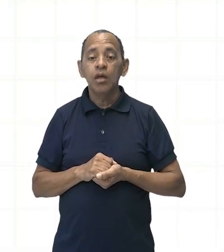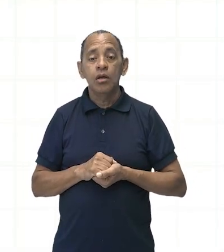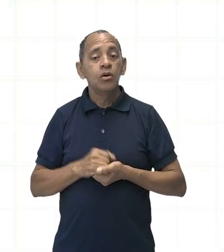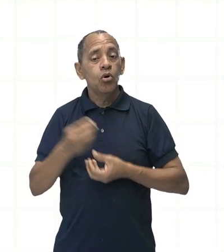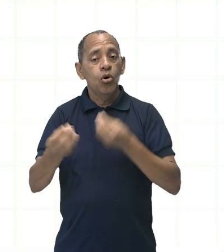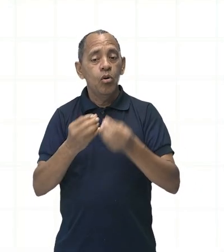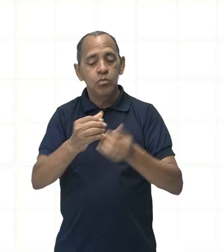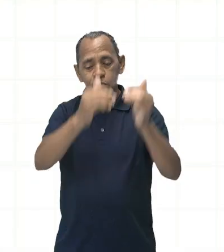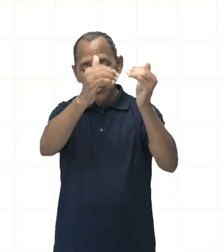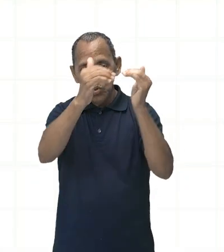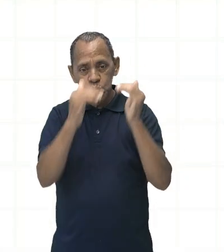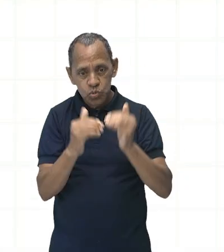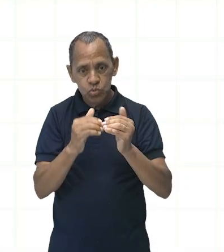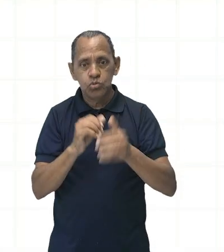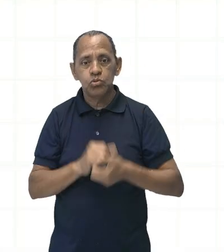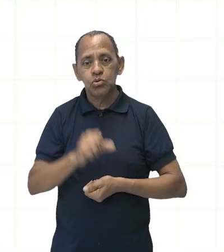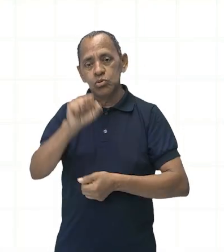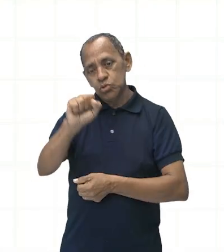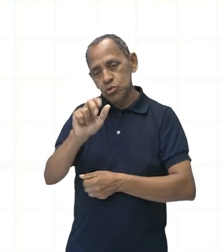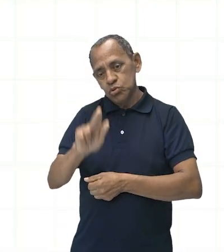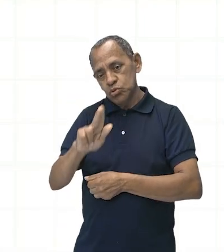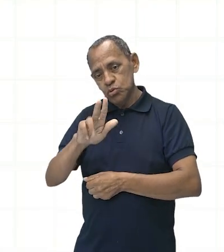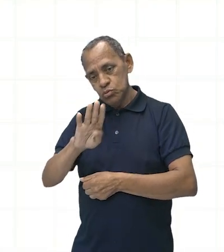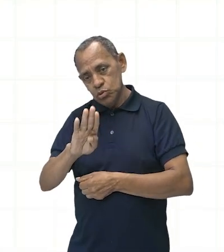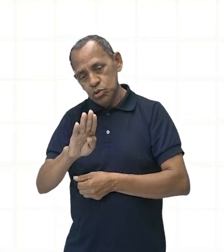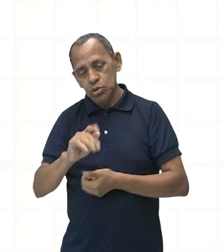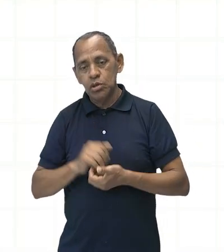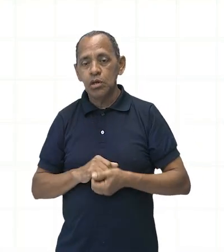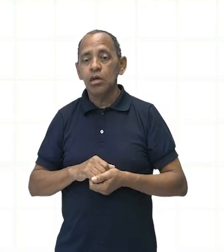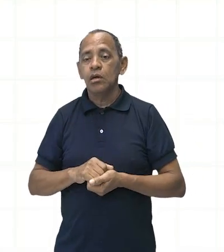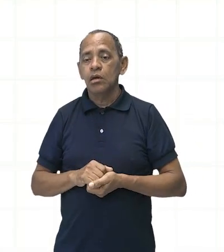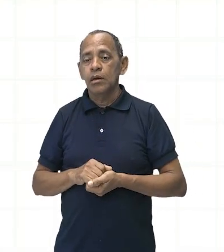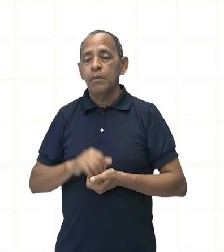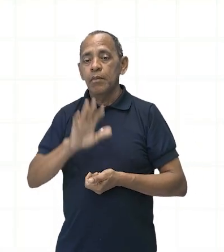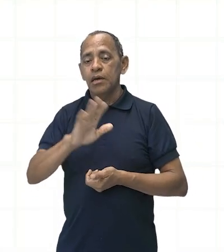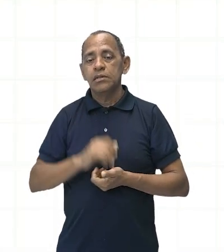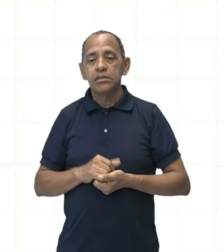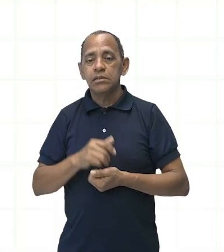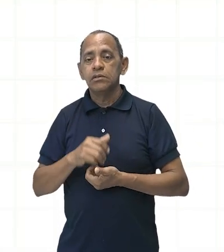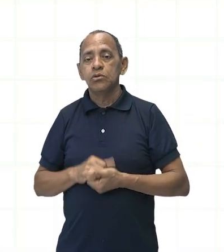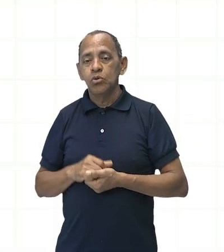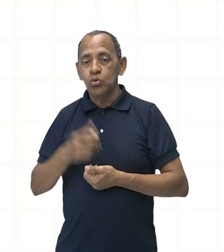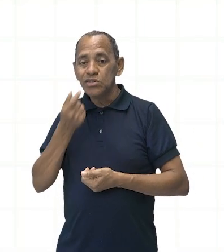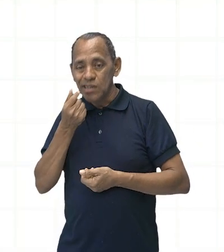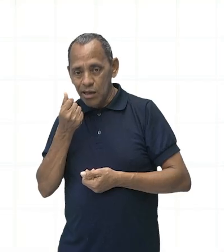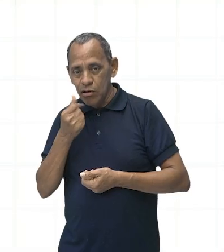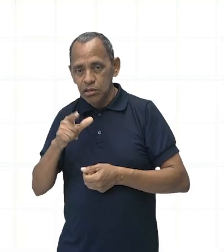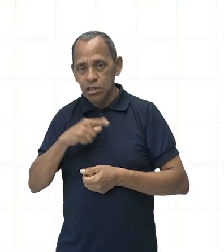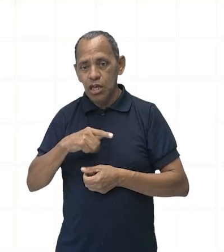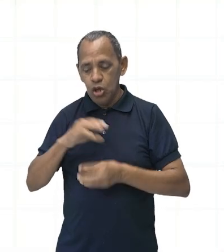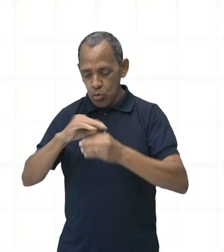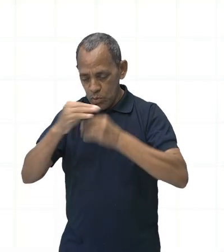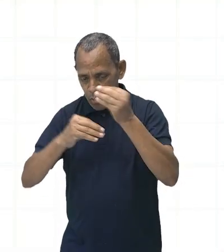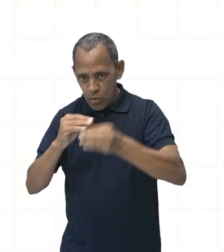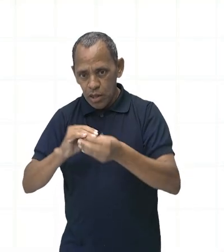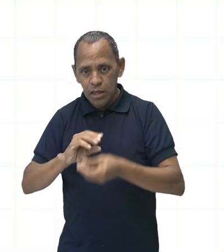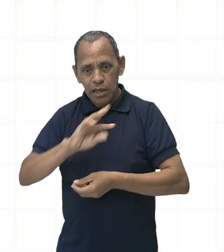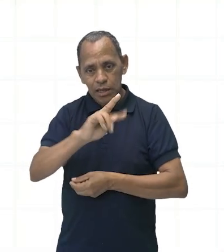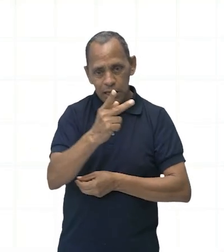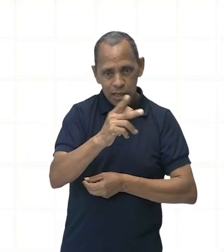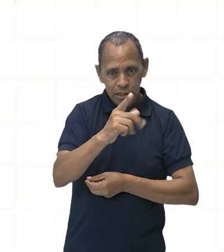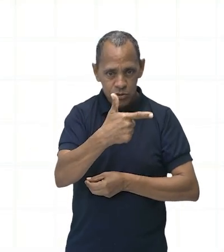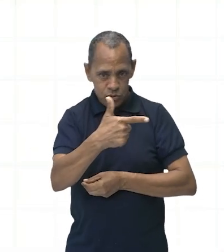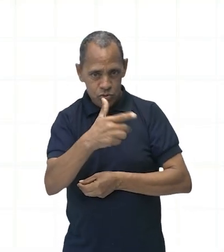não esqueçam que o sal ele vai ter mais uma molécula de água H2O liberada